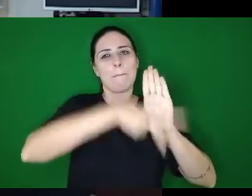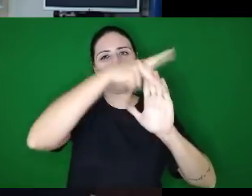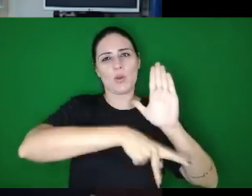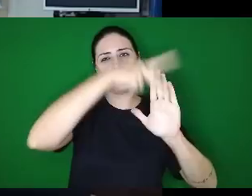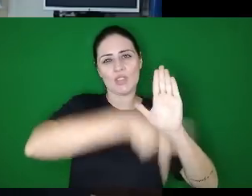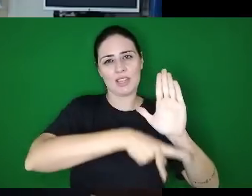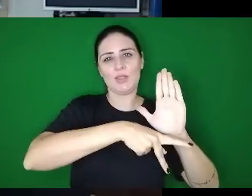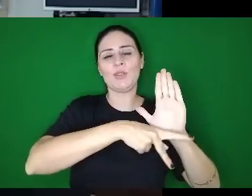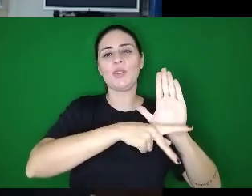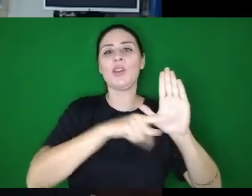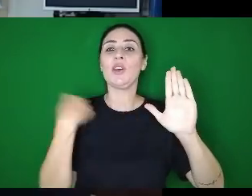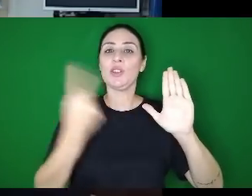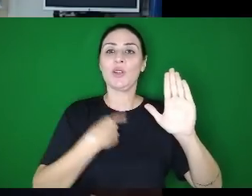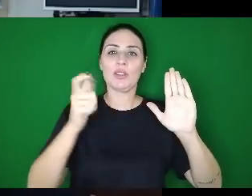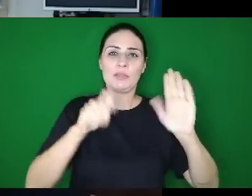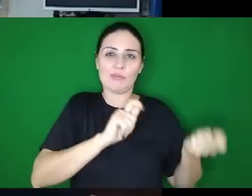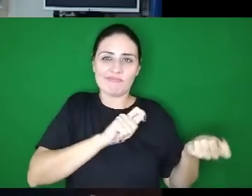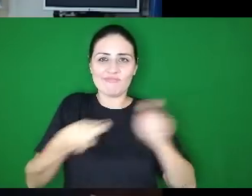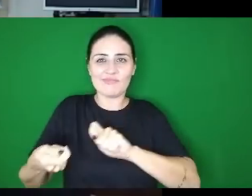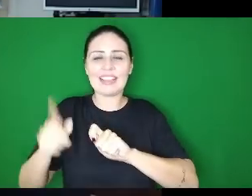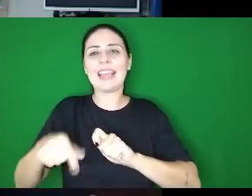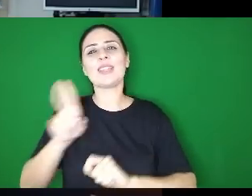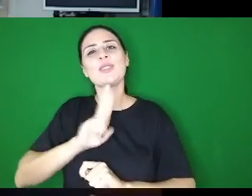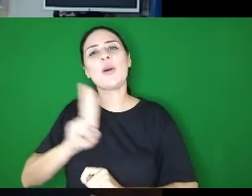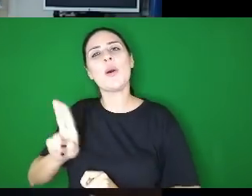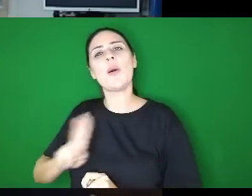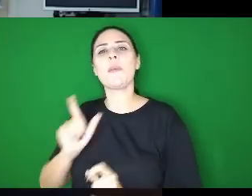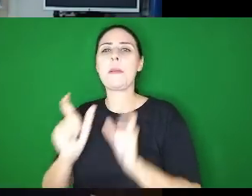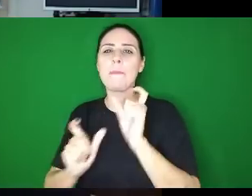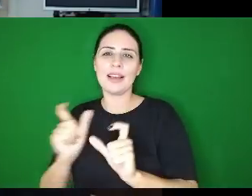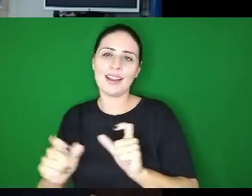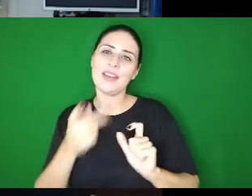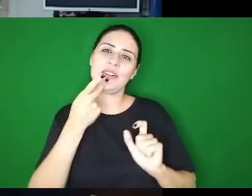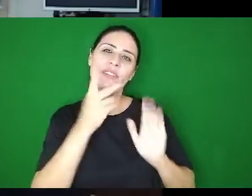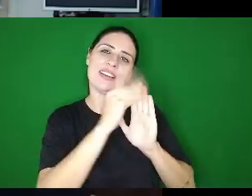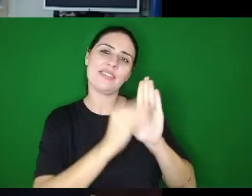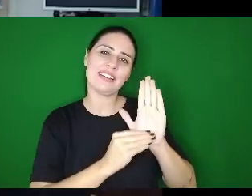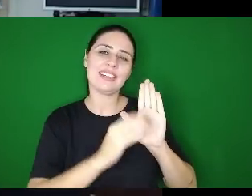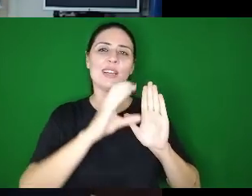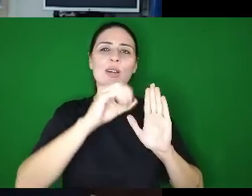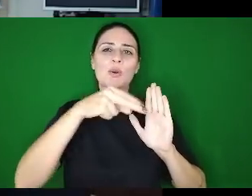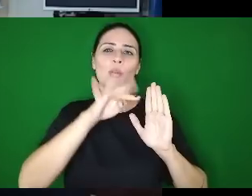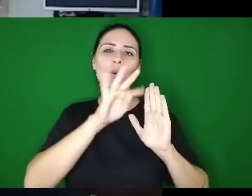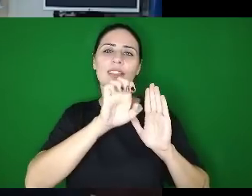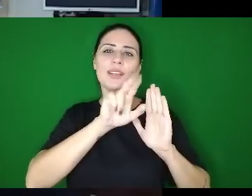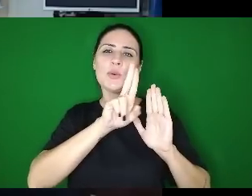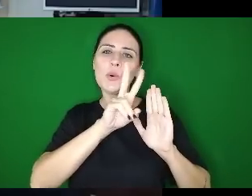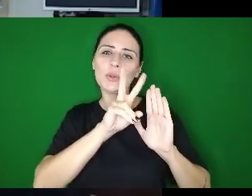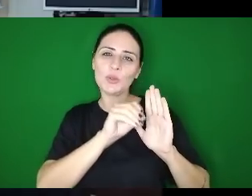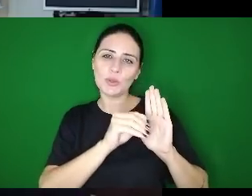que adequar, às vezes, as nossas nomenclaturas, né? A gente falava muito em conteúdo, a gente ainda tem, né, isso